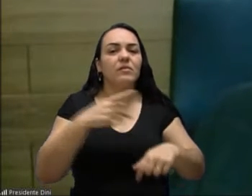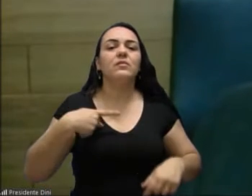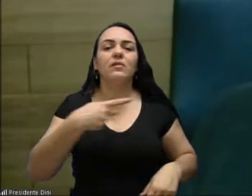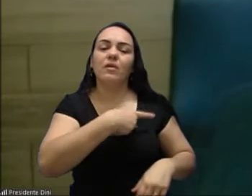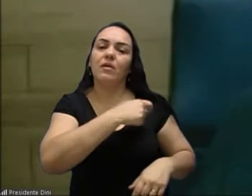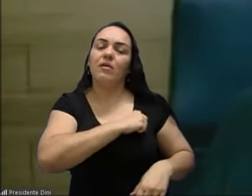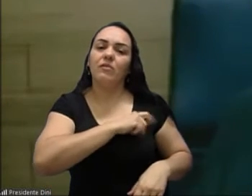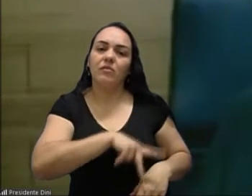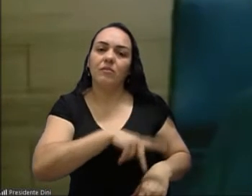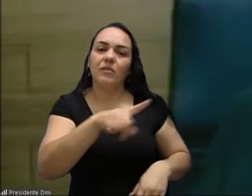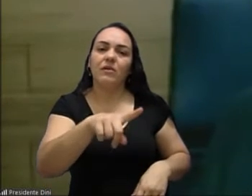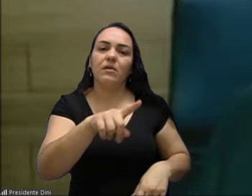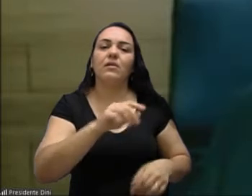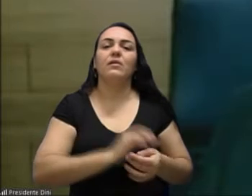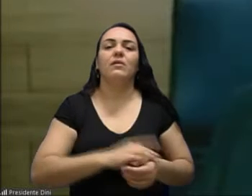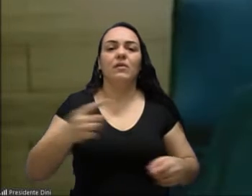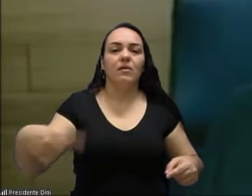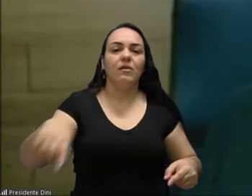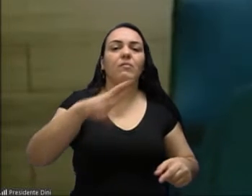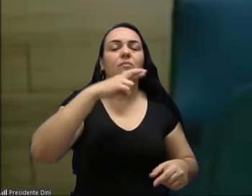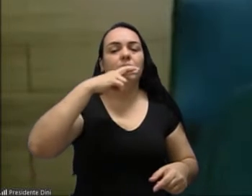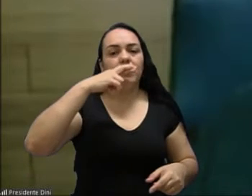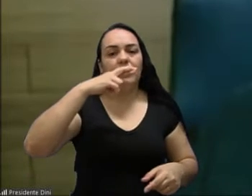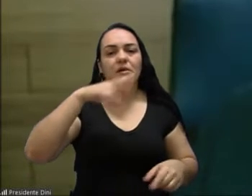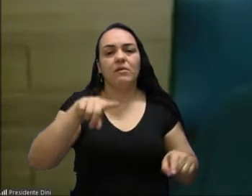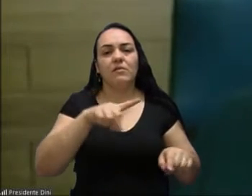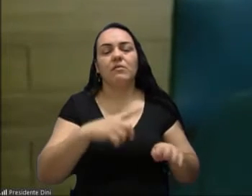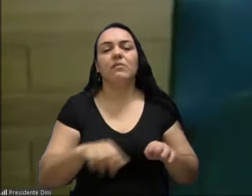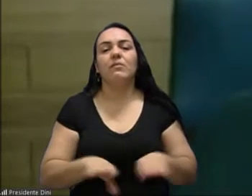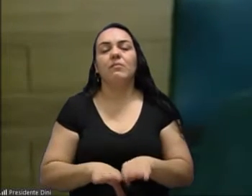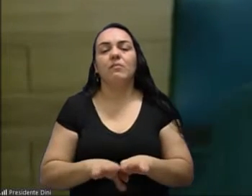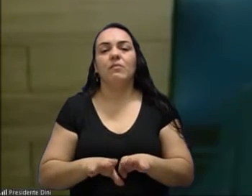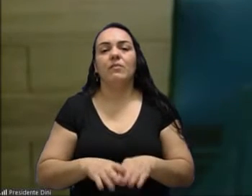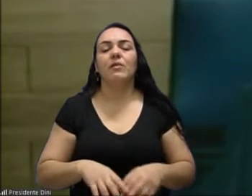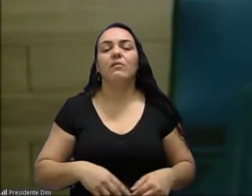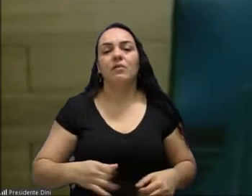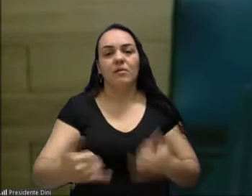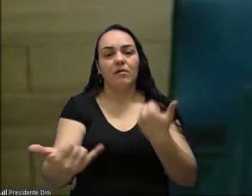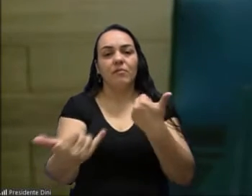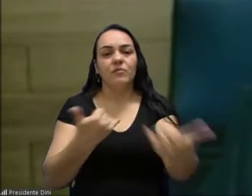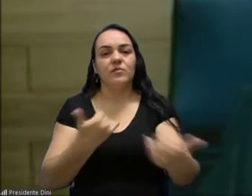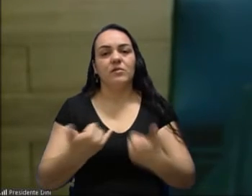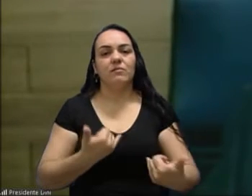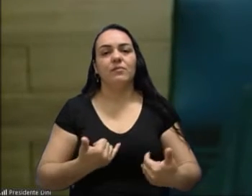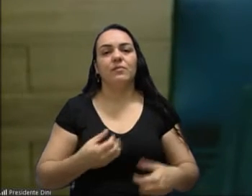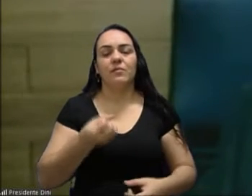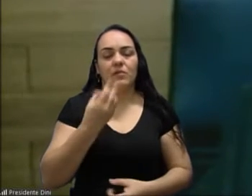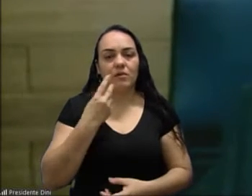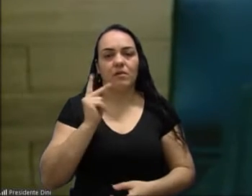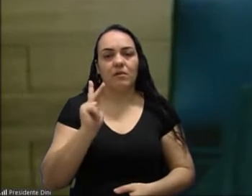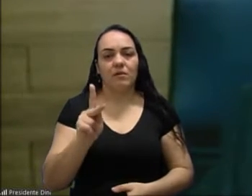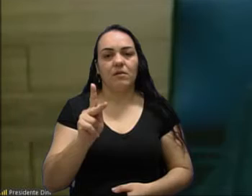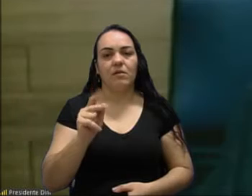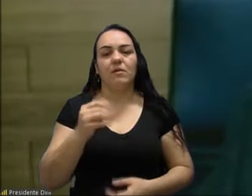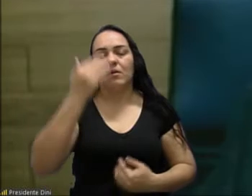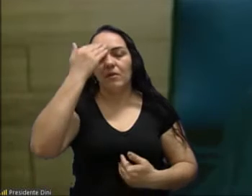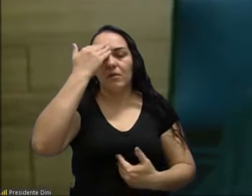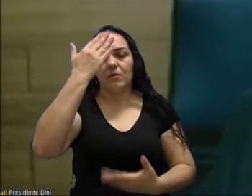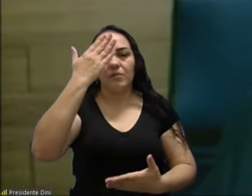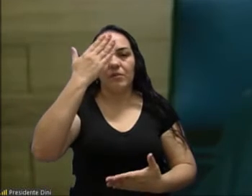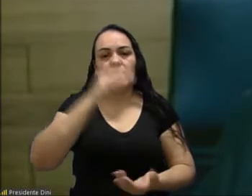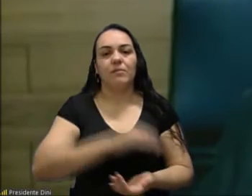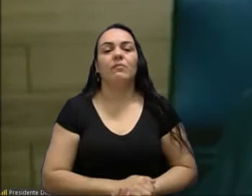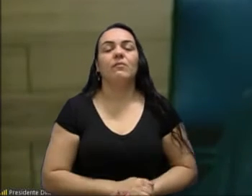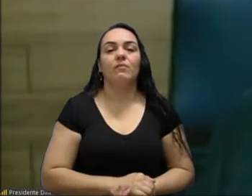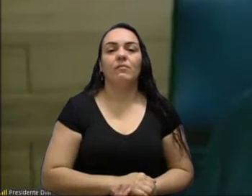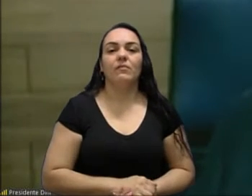Apolo para organizar isso daí? E nós, o pastor Apolo já vem com a notícia, tá bom? Obrigado pela gentileza,